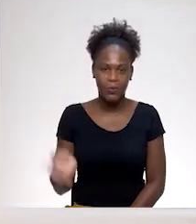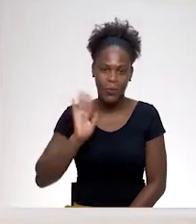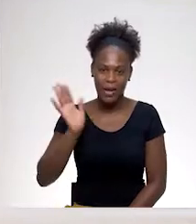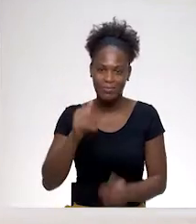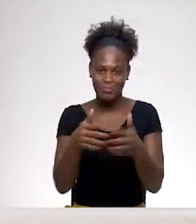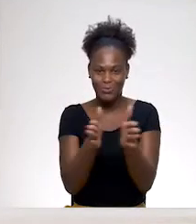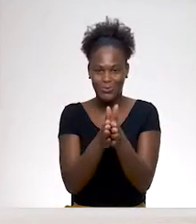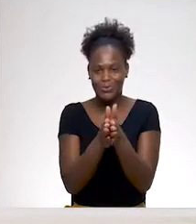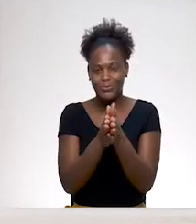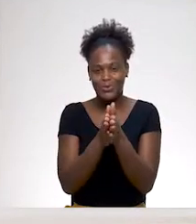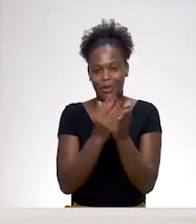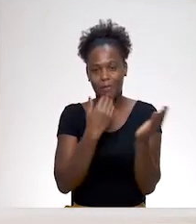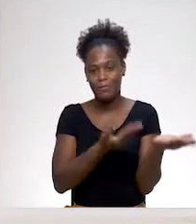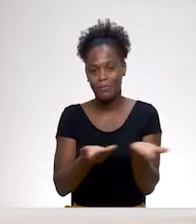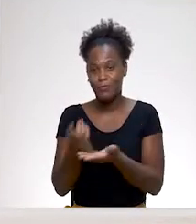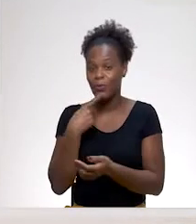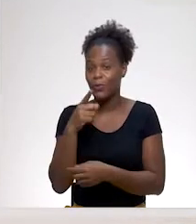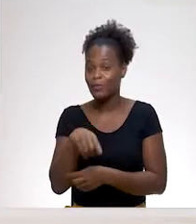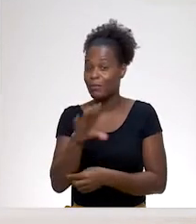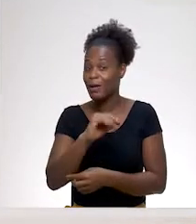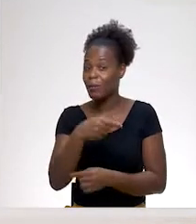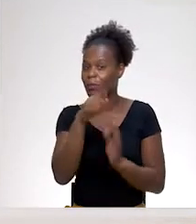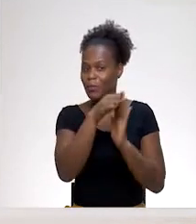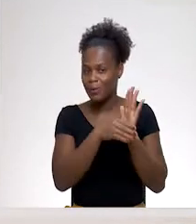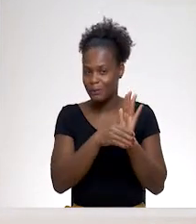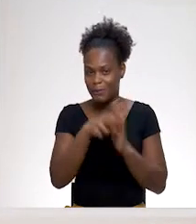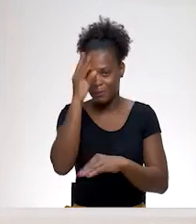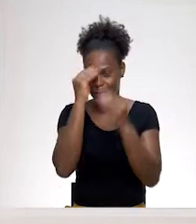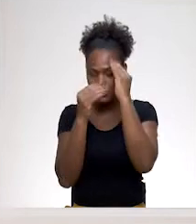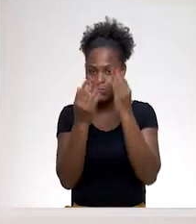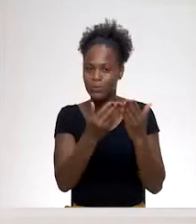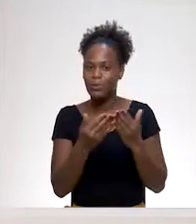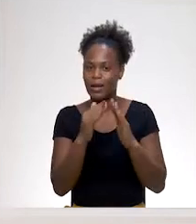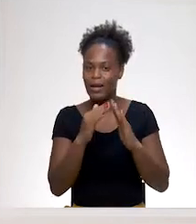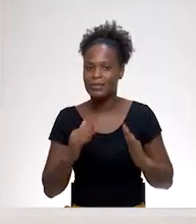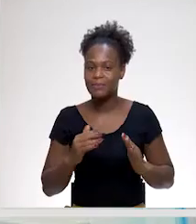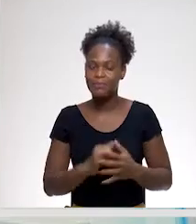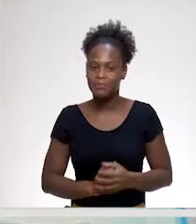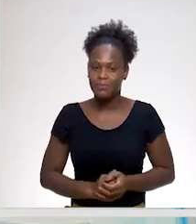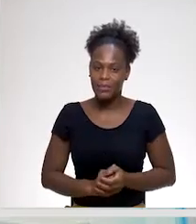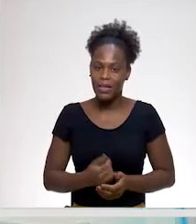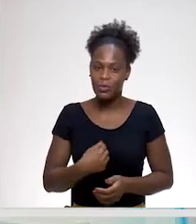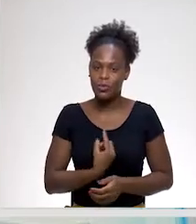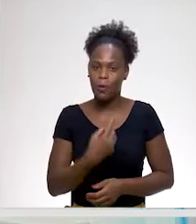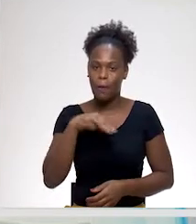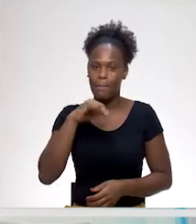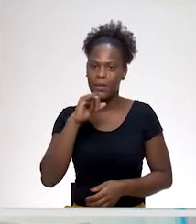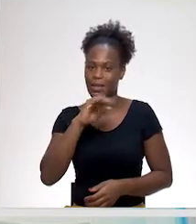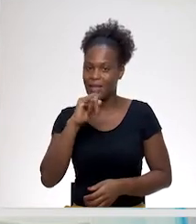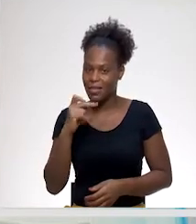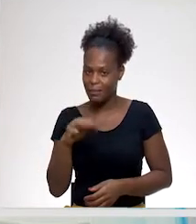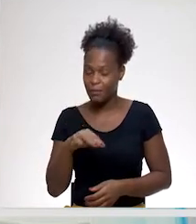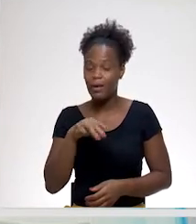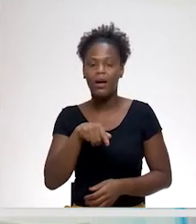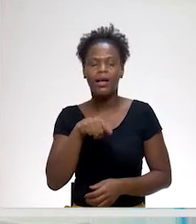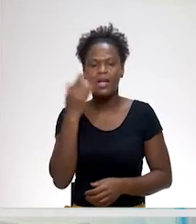Olá a todos, bem-vindos de volta a mais um programa Aprender a Estudar em Casa. Eu sou Miriam Fernandes e